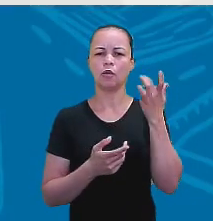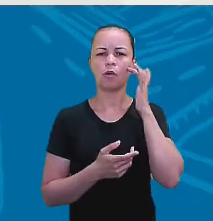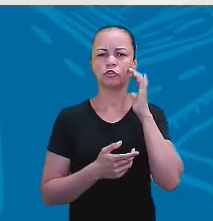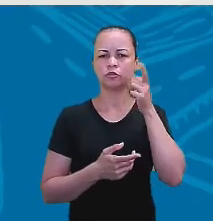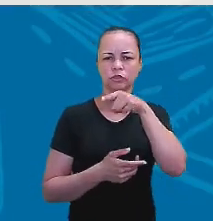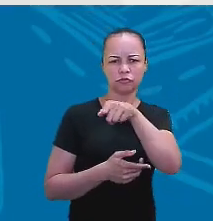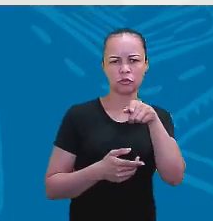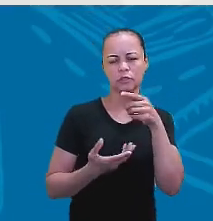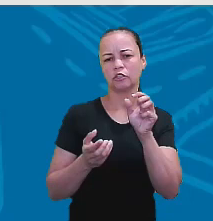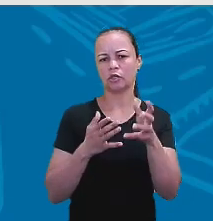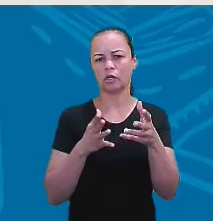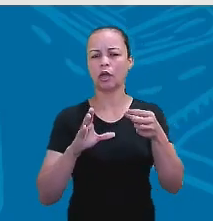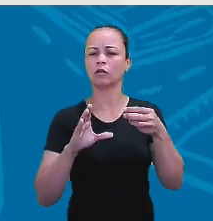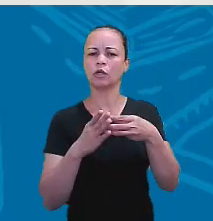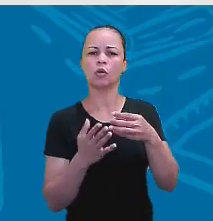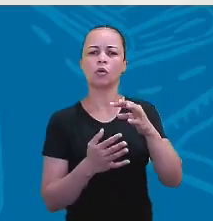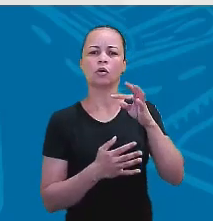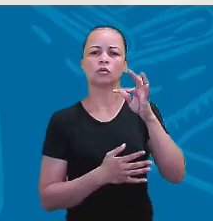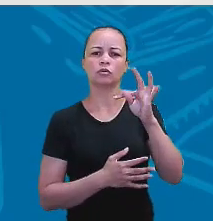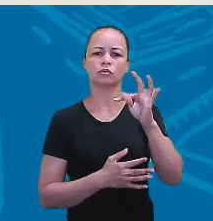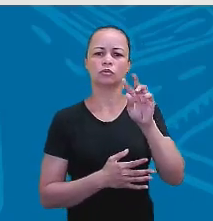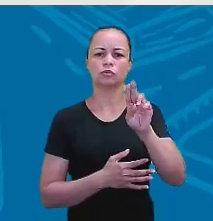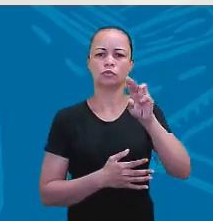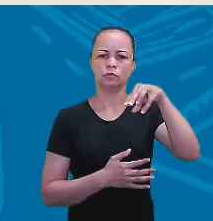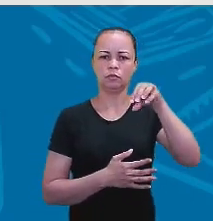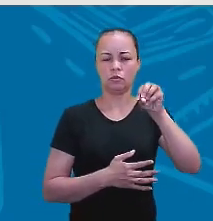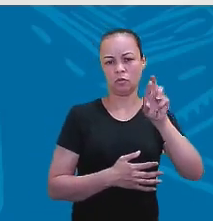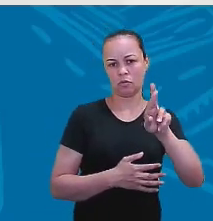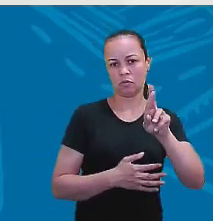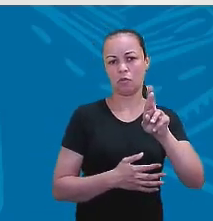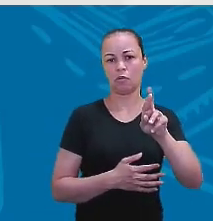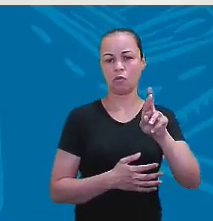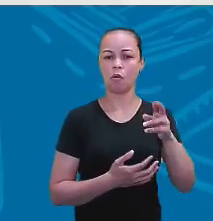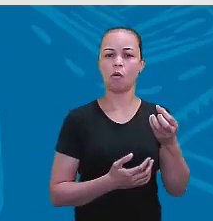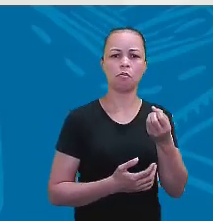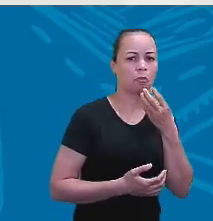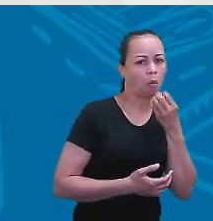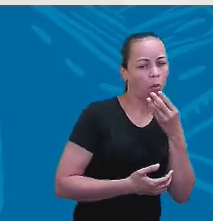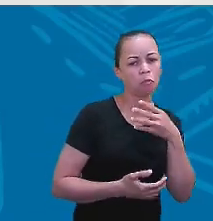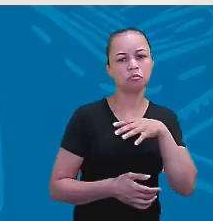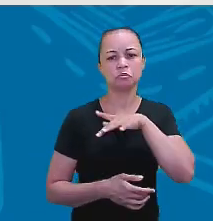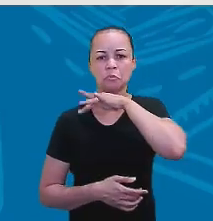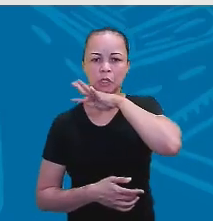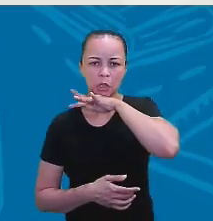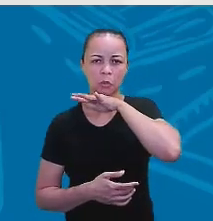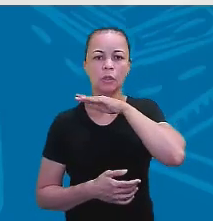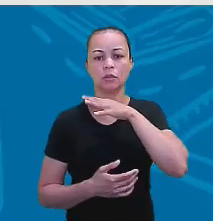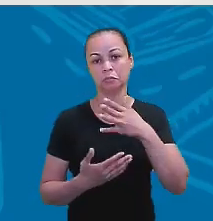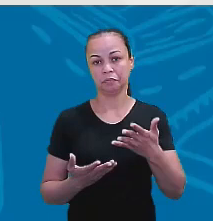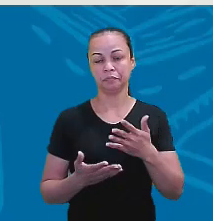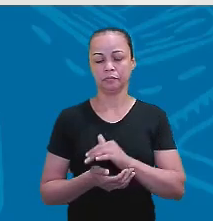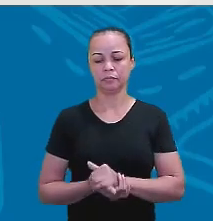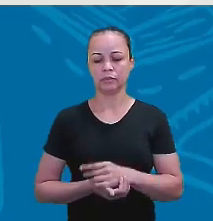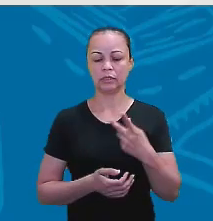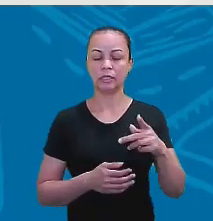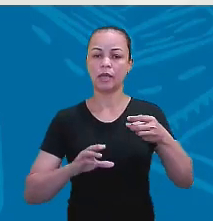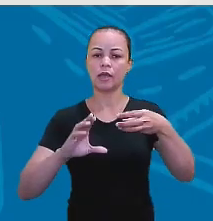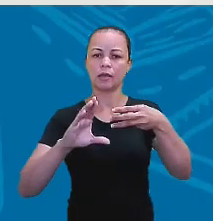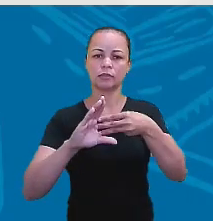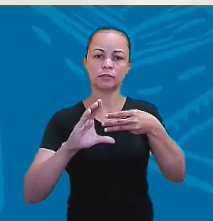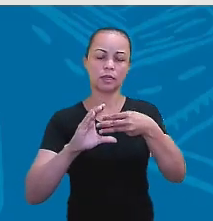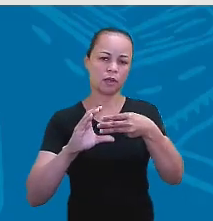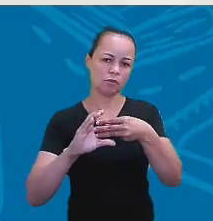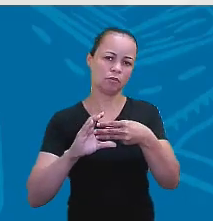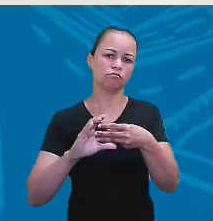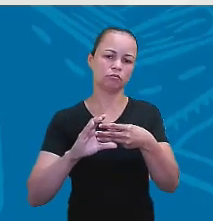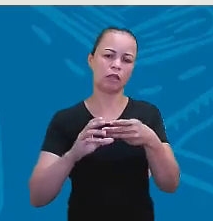de células ou tumores benignos e malignos. São aglomerados de células, tá? Então as células estão lá se reproduzindo, porque a célula, gente,